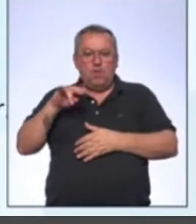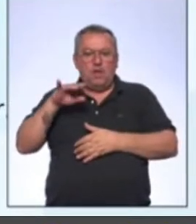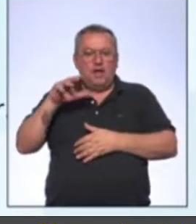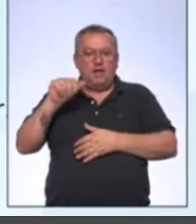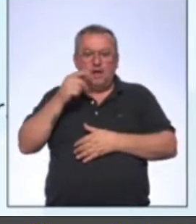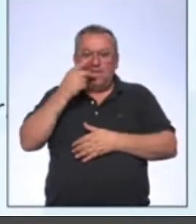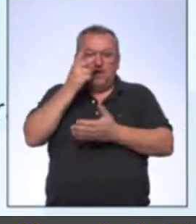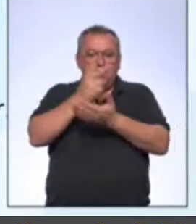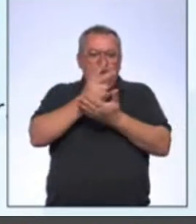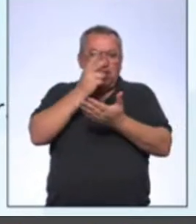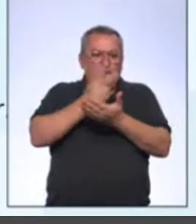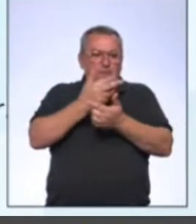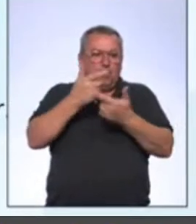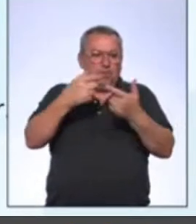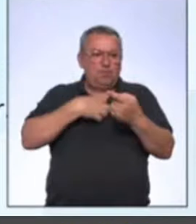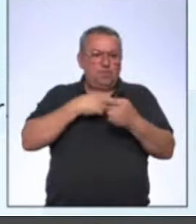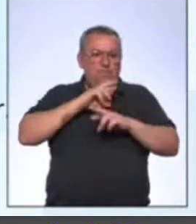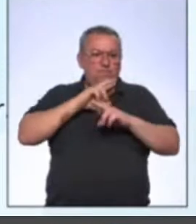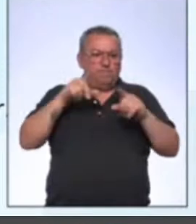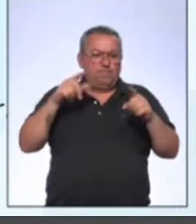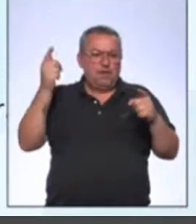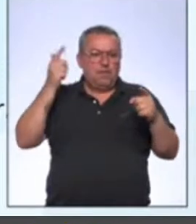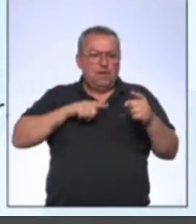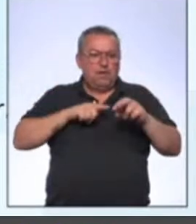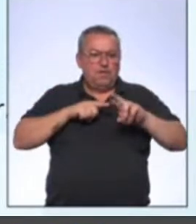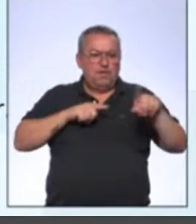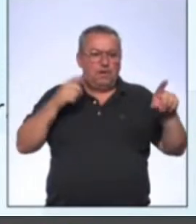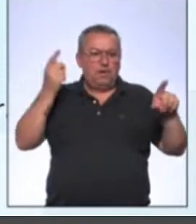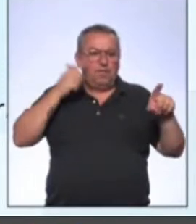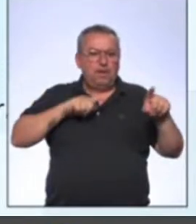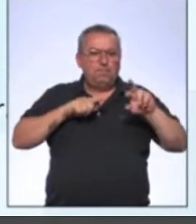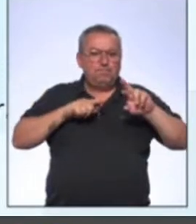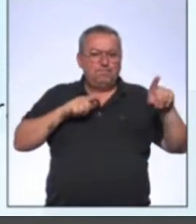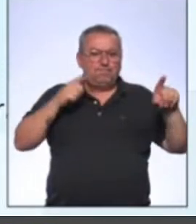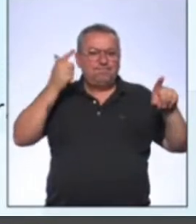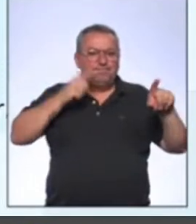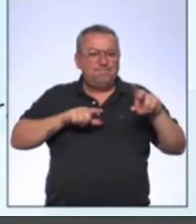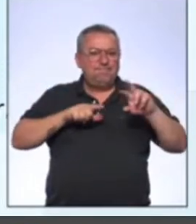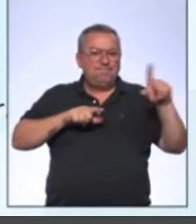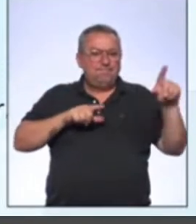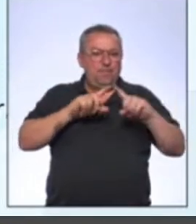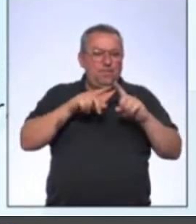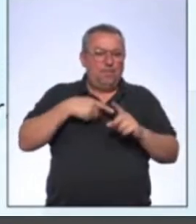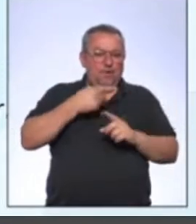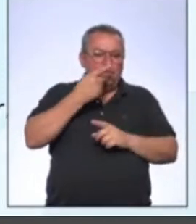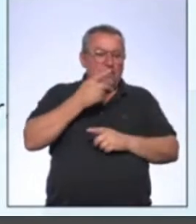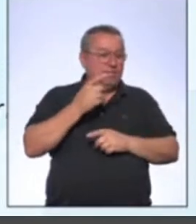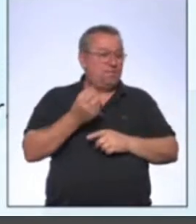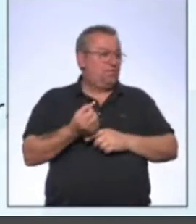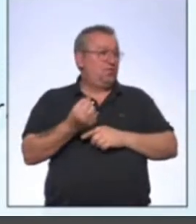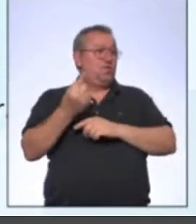dizer a mesma coisa de formas diferentes. Você pode começar dizendo, nossa,